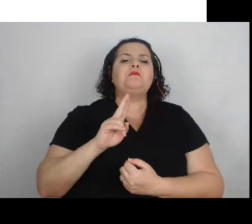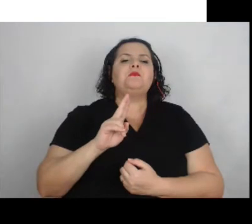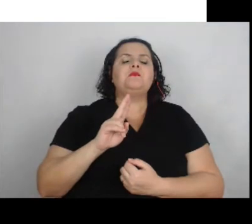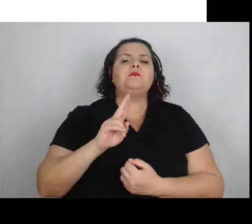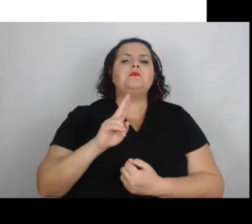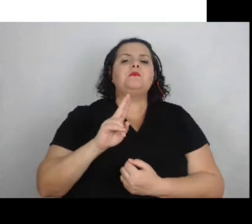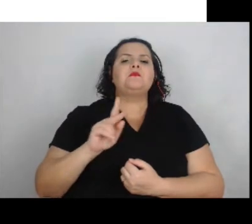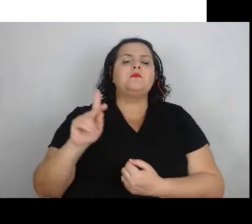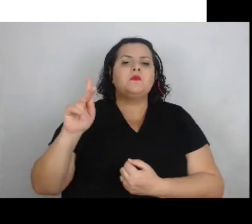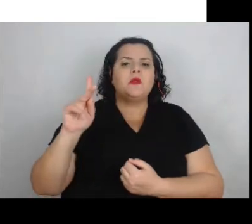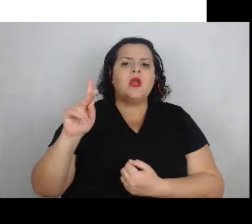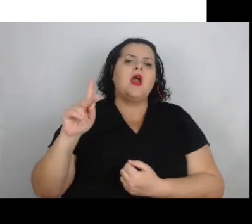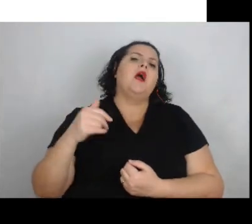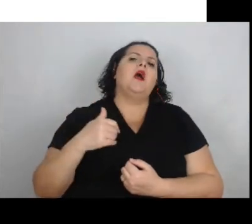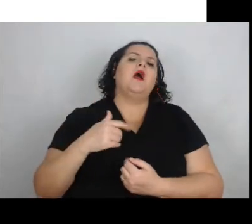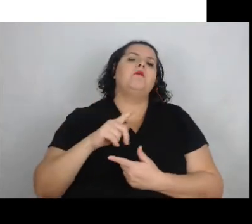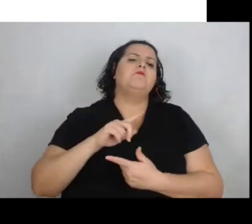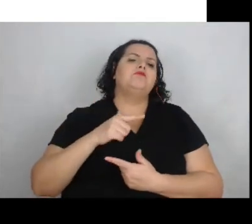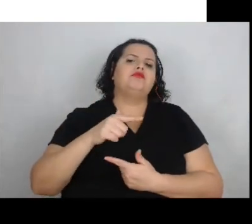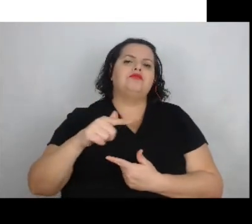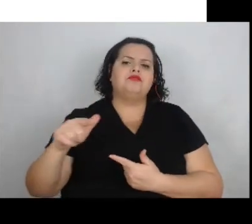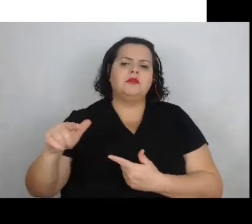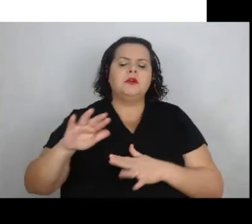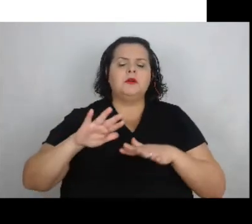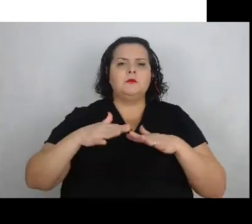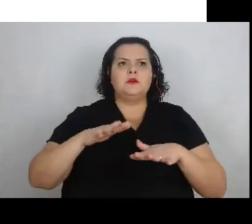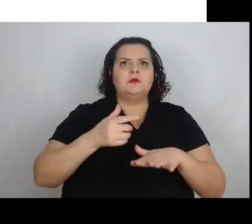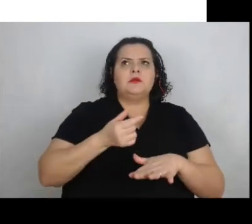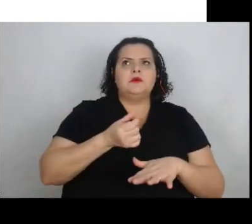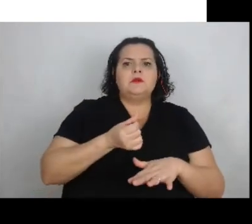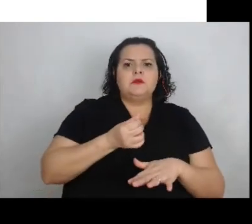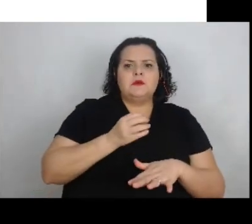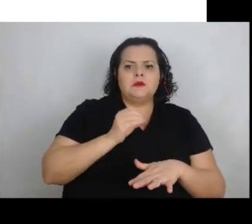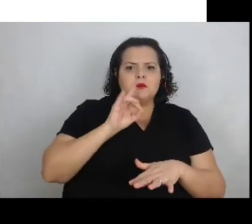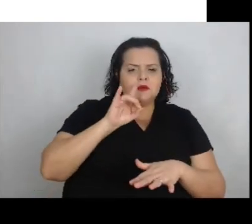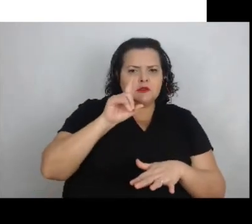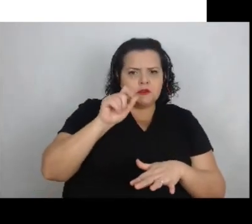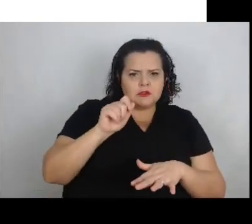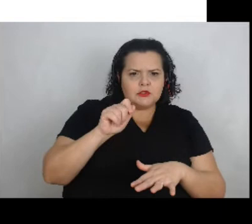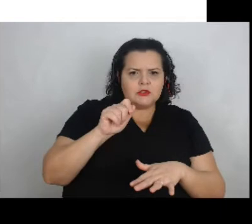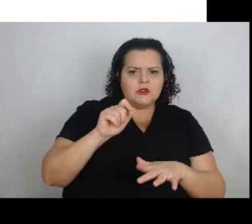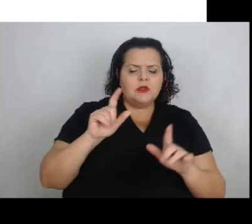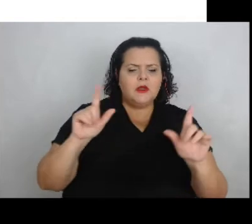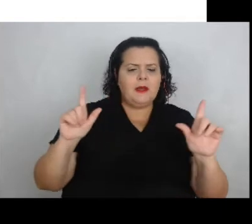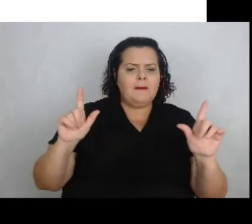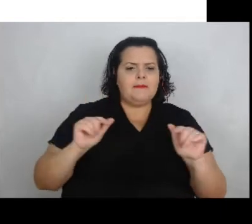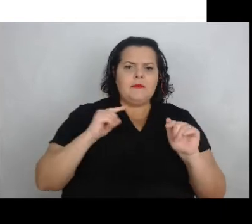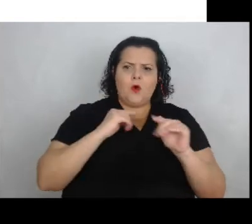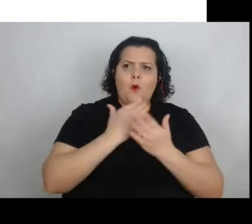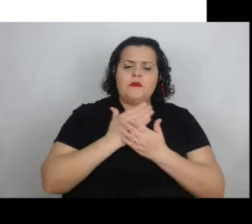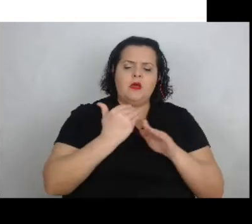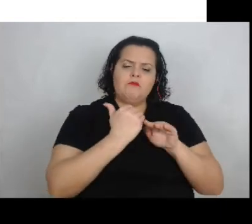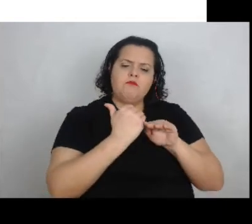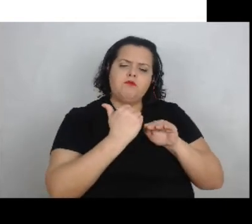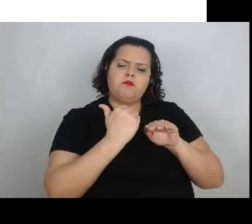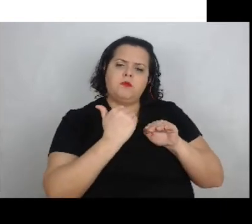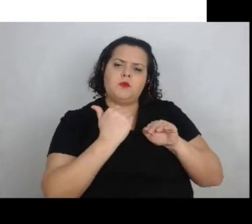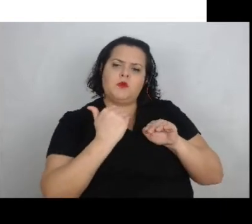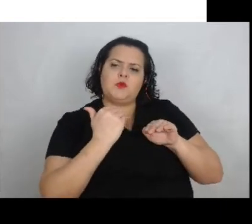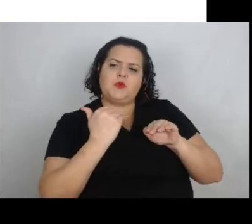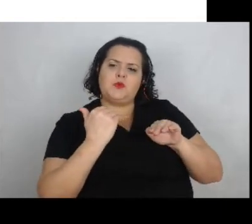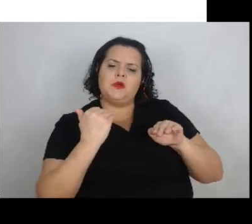dias do início do processo epidêmico, entraram no processo de estabilidade. E o Brasil veio disparando,